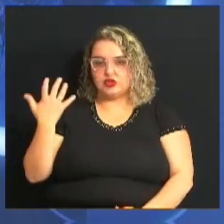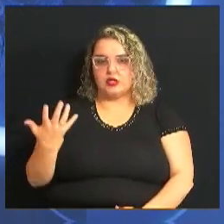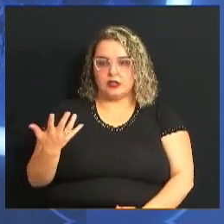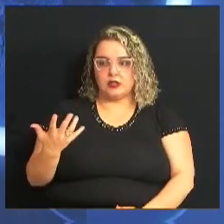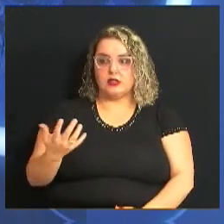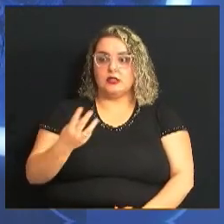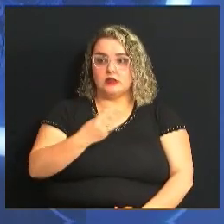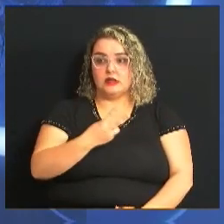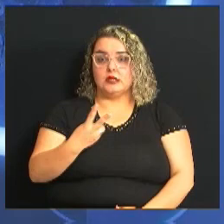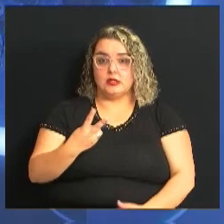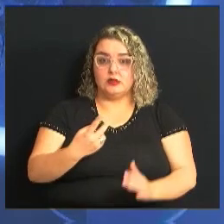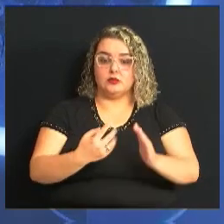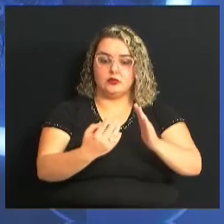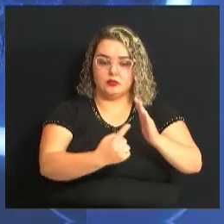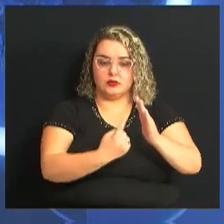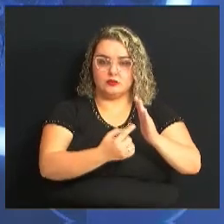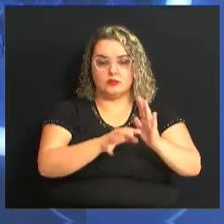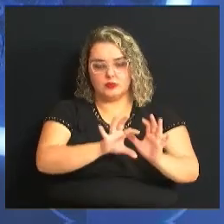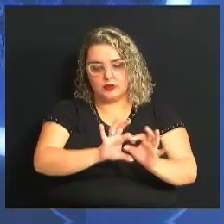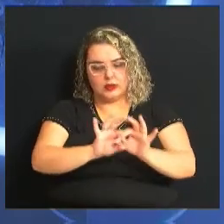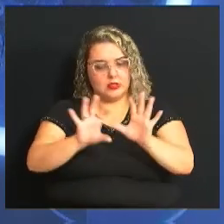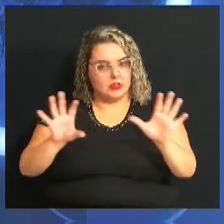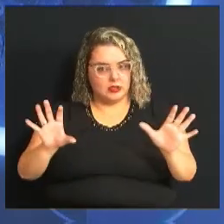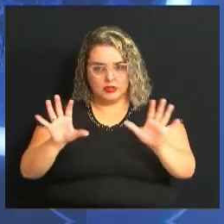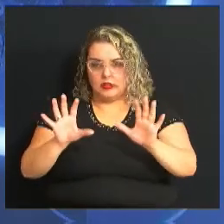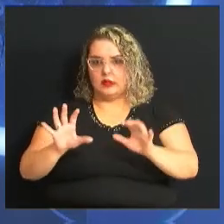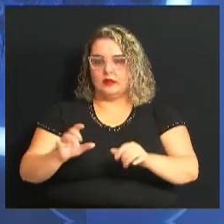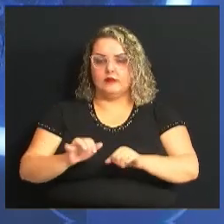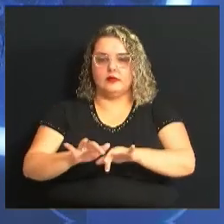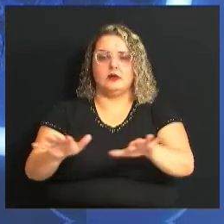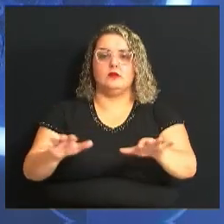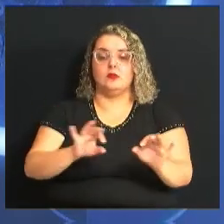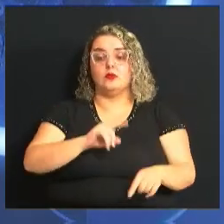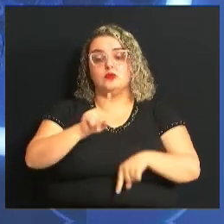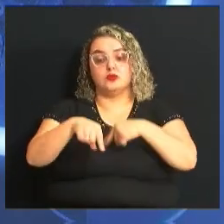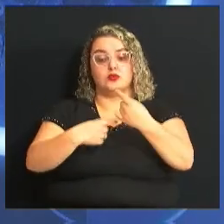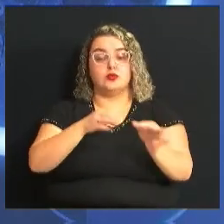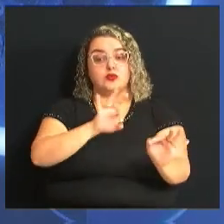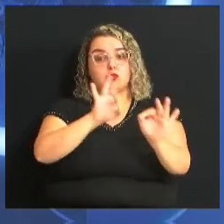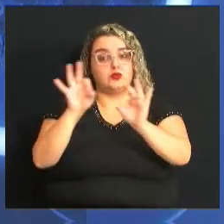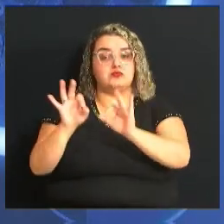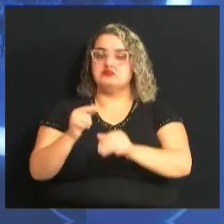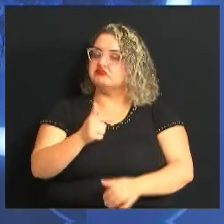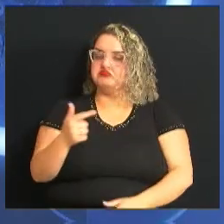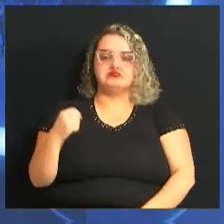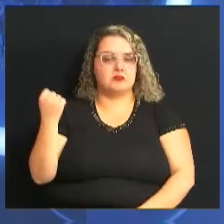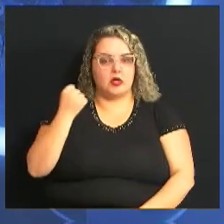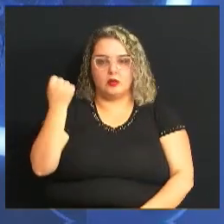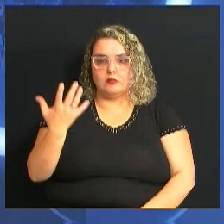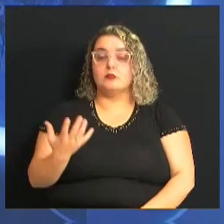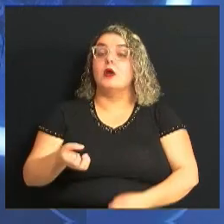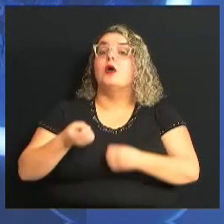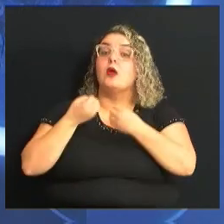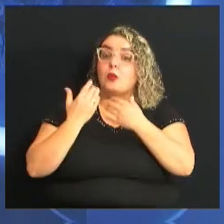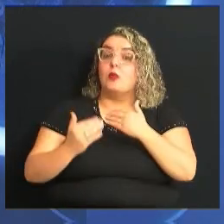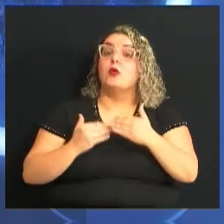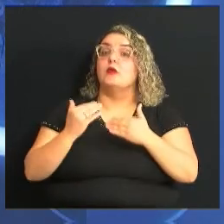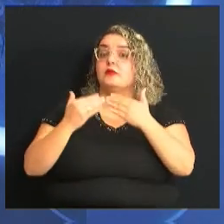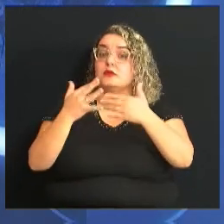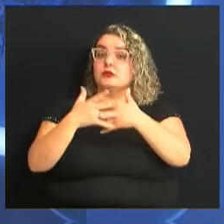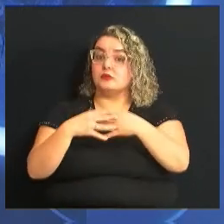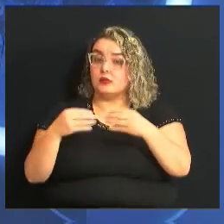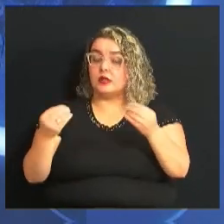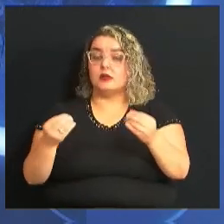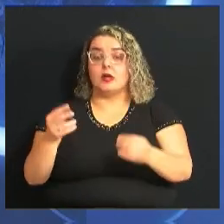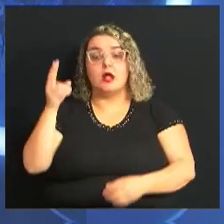isolamento e os demais contam com acompanhamento ambulatorial, sem gravidade e com boa evolução.